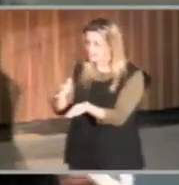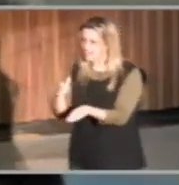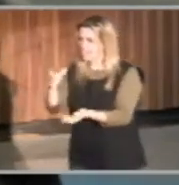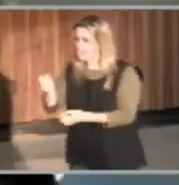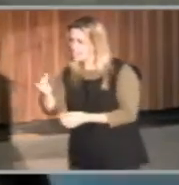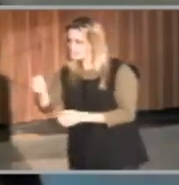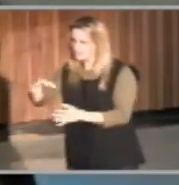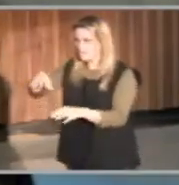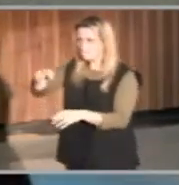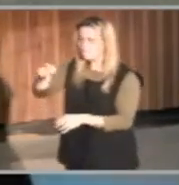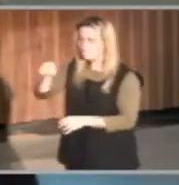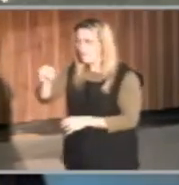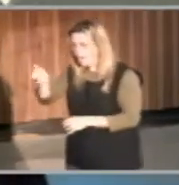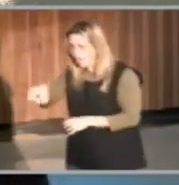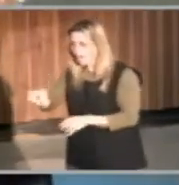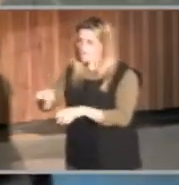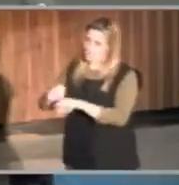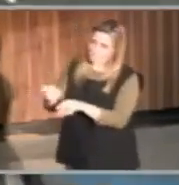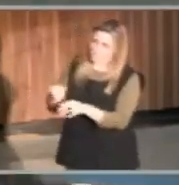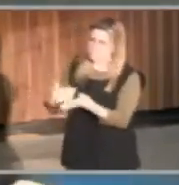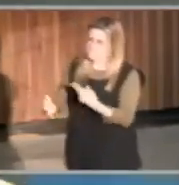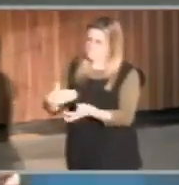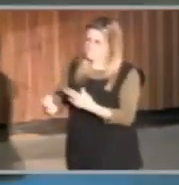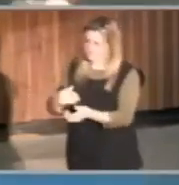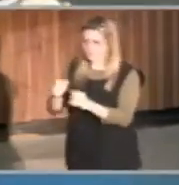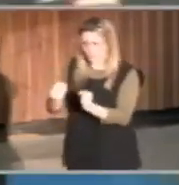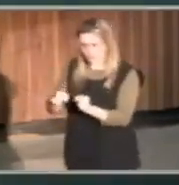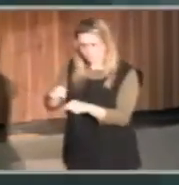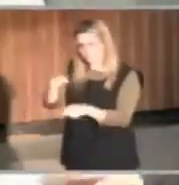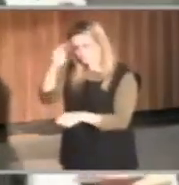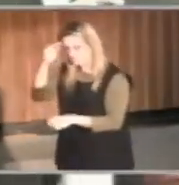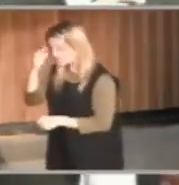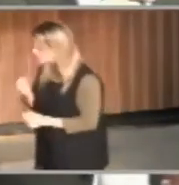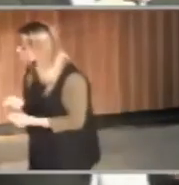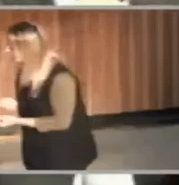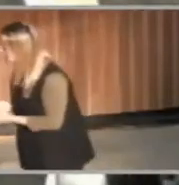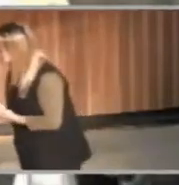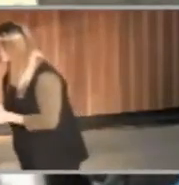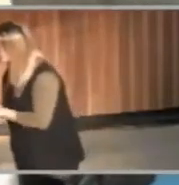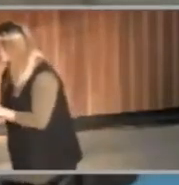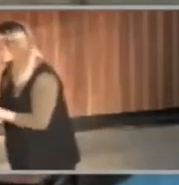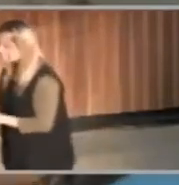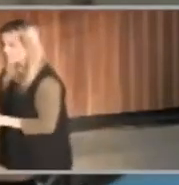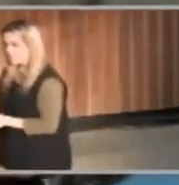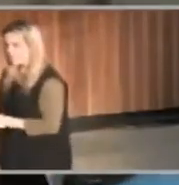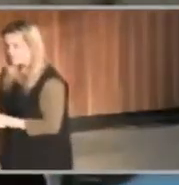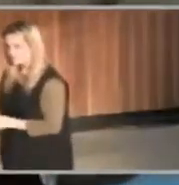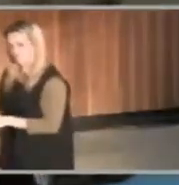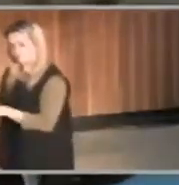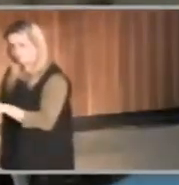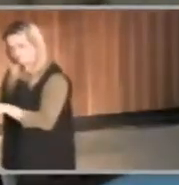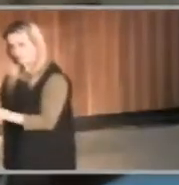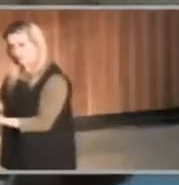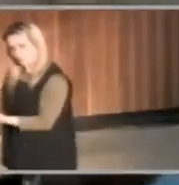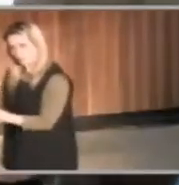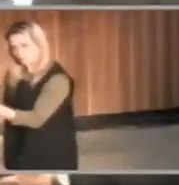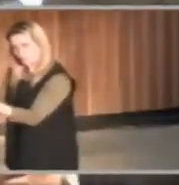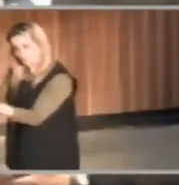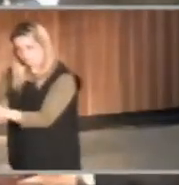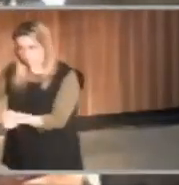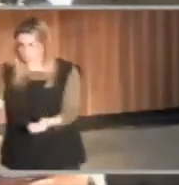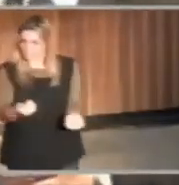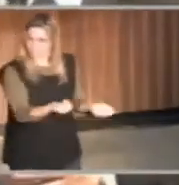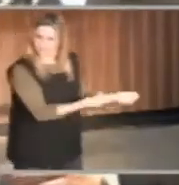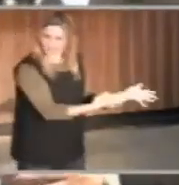ou leite desse longa-vida também. Você lá, vê o teu coração, pensa nisso e deixa aqui na igreja